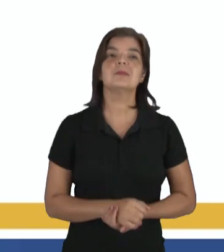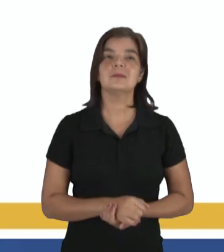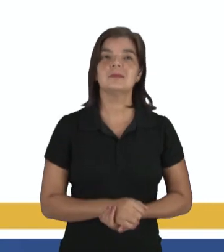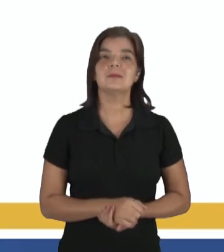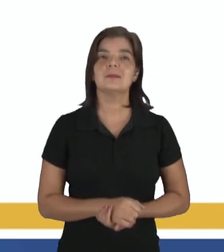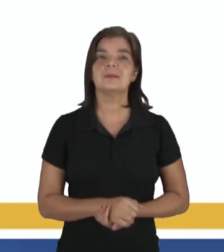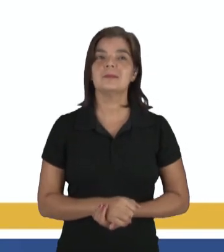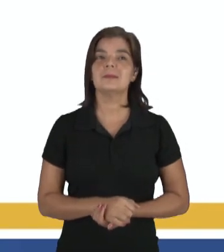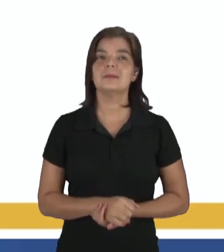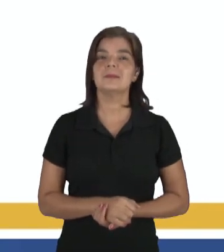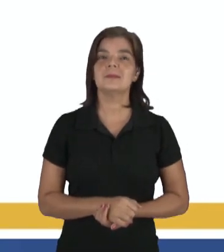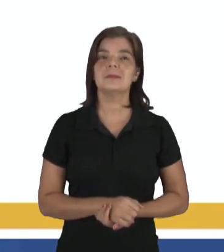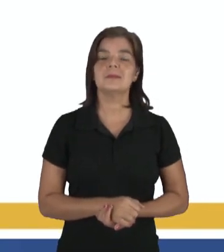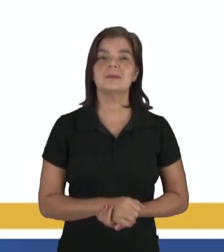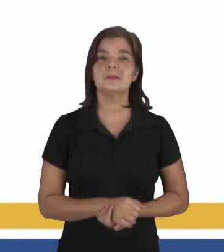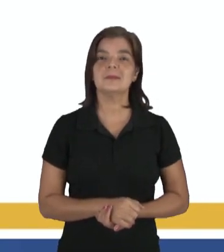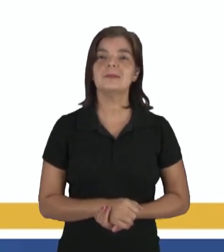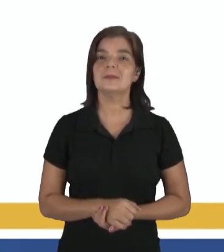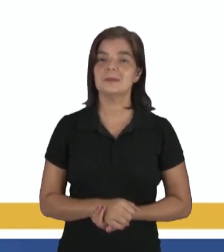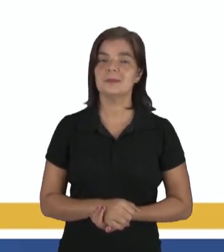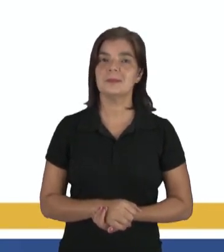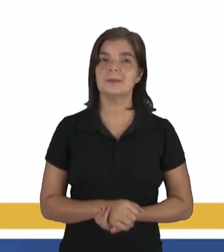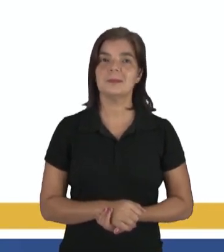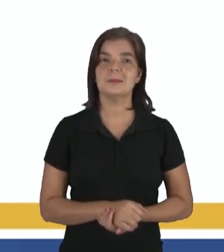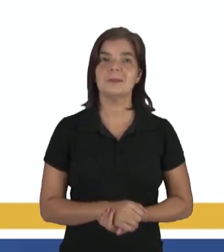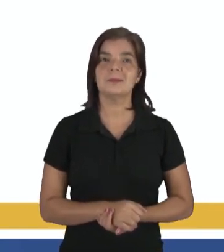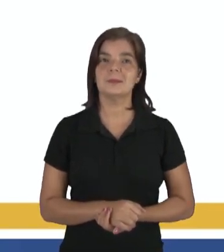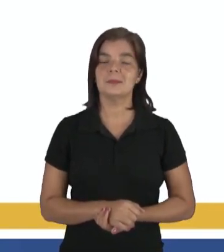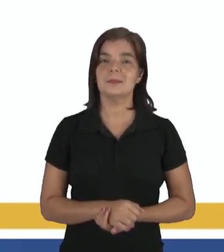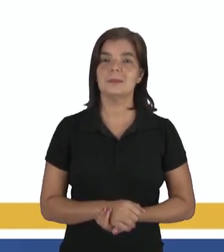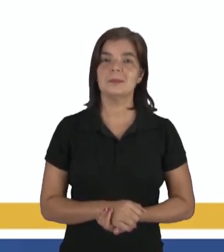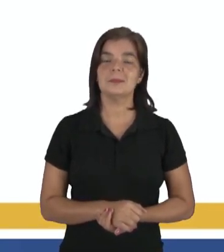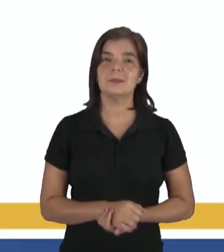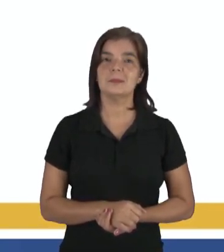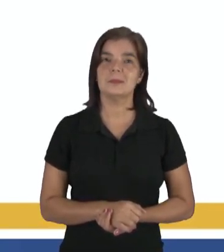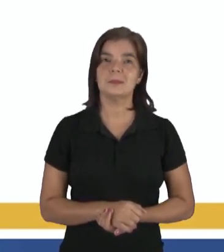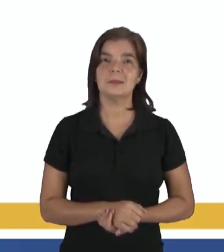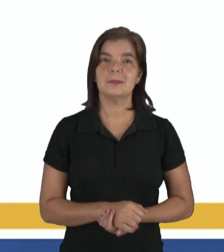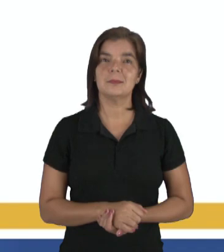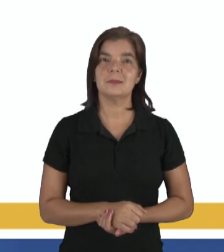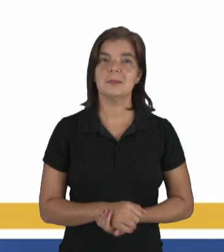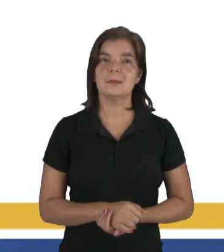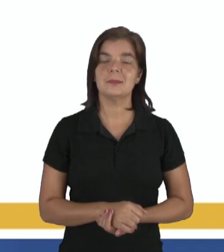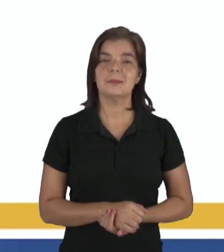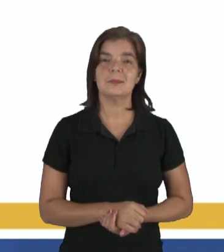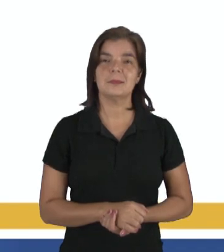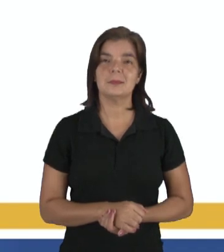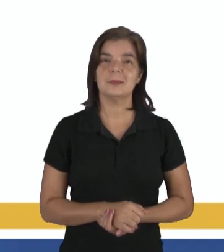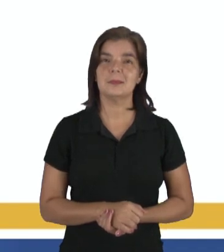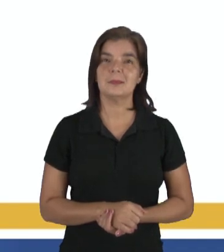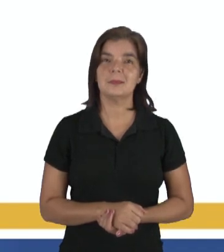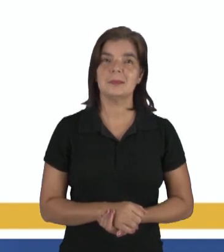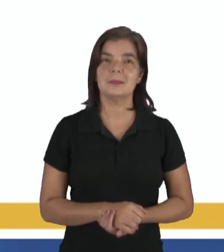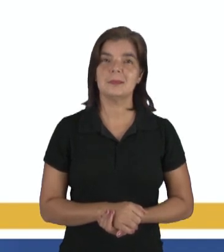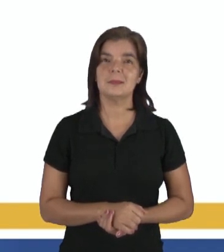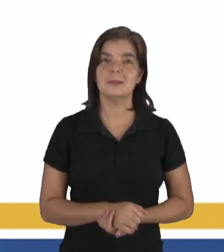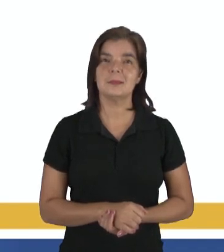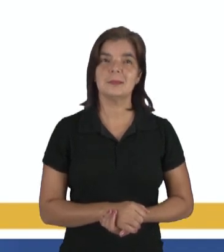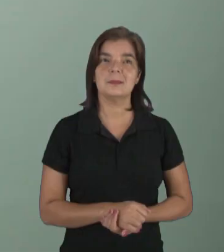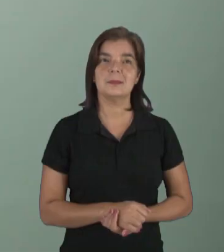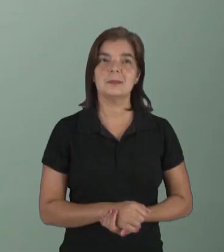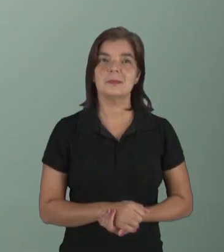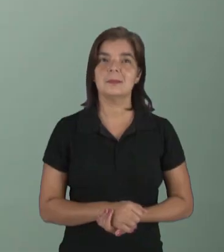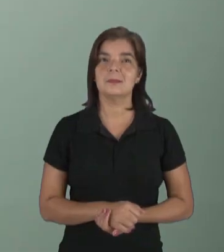na assistir anime a minha família é grande minha mãe meu pai meus dois irmãos minha